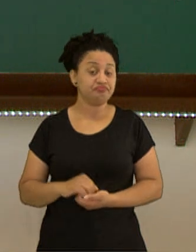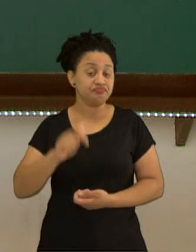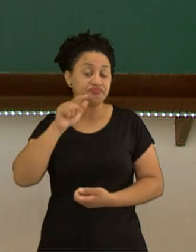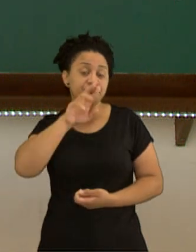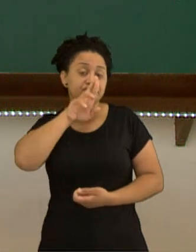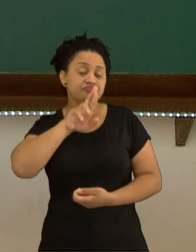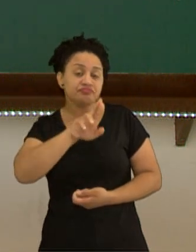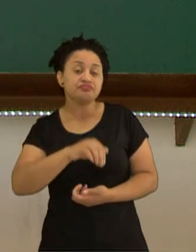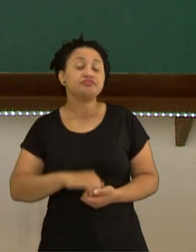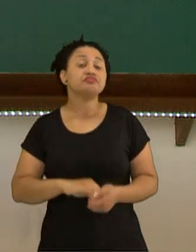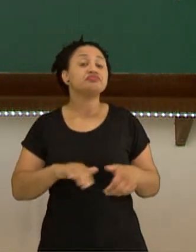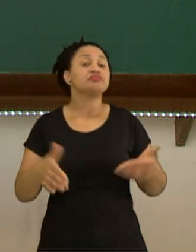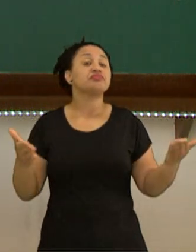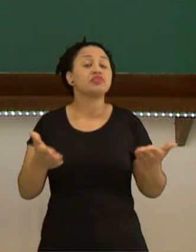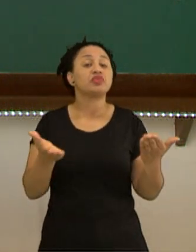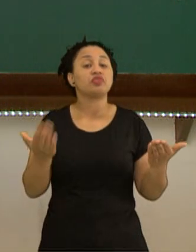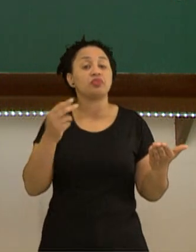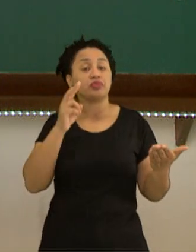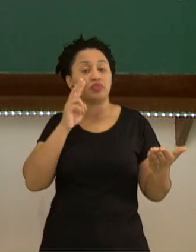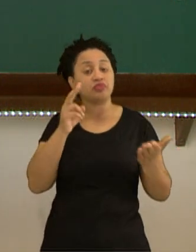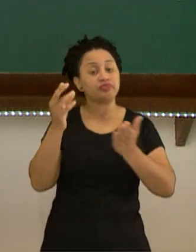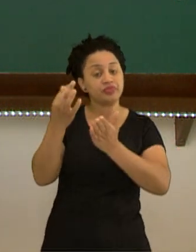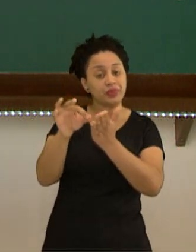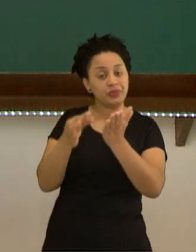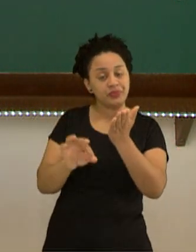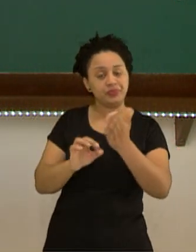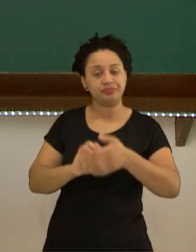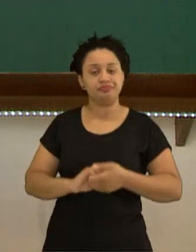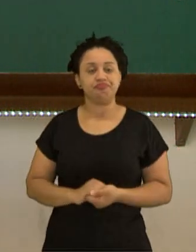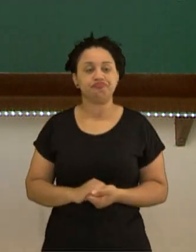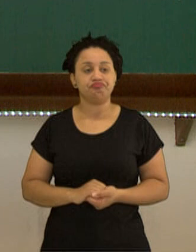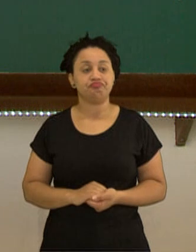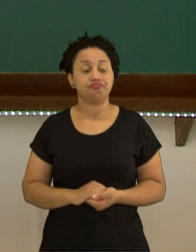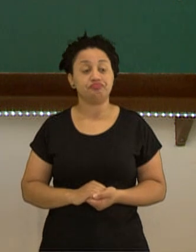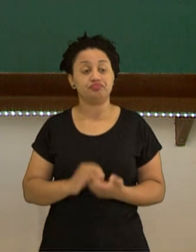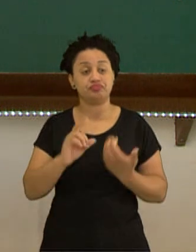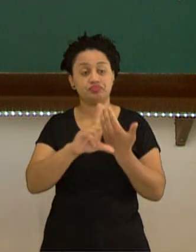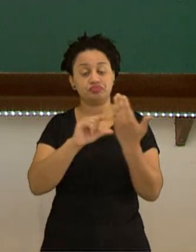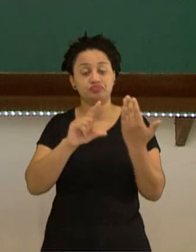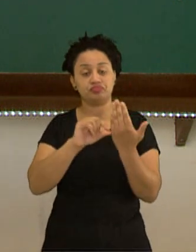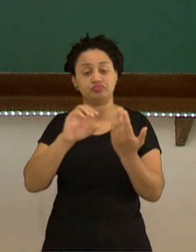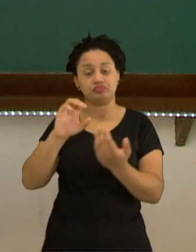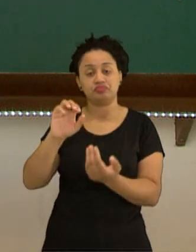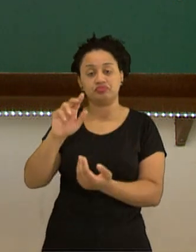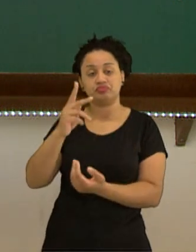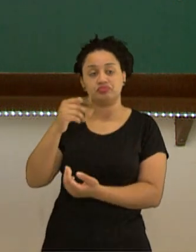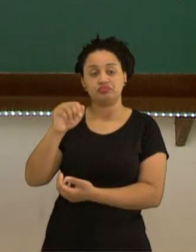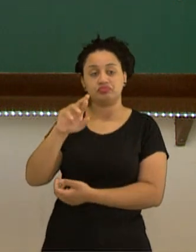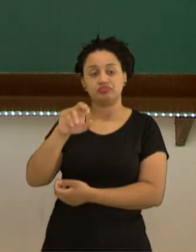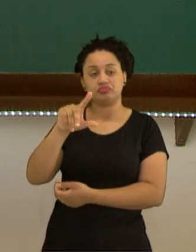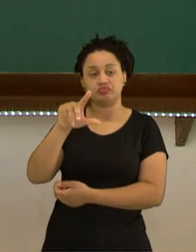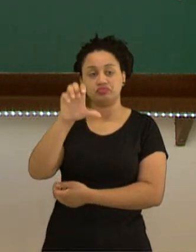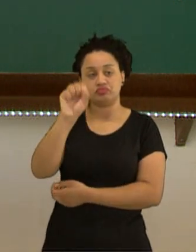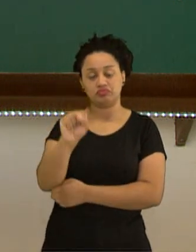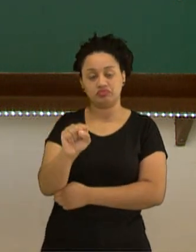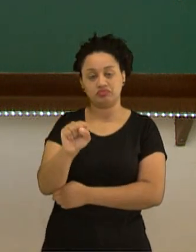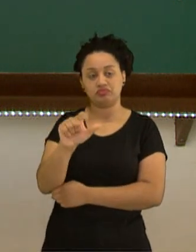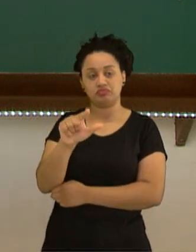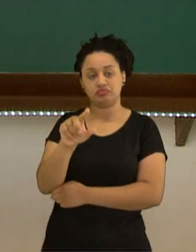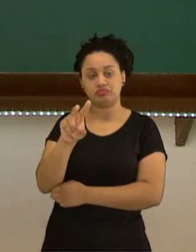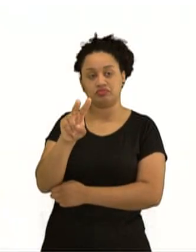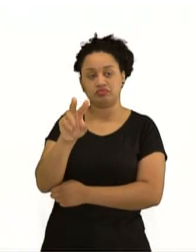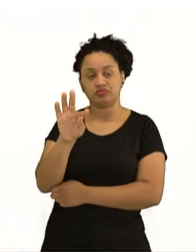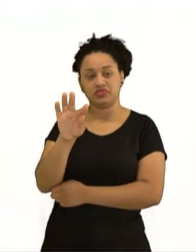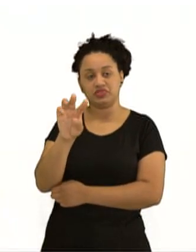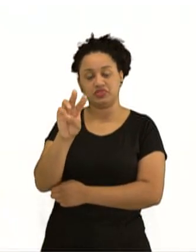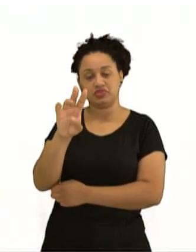Respondeu? Então vamos conferir. O autor é Charles Dodson, ou Lewis Carroll. Trabalhava